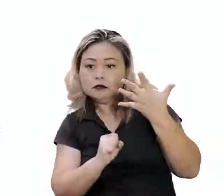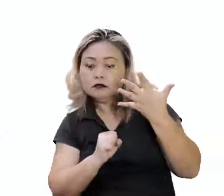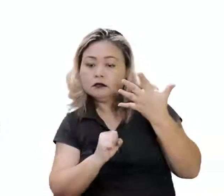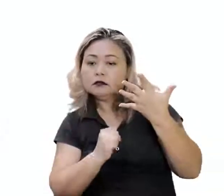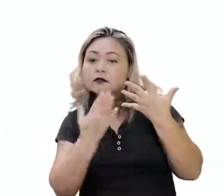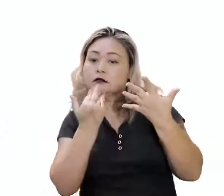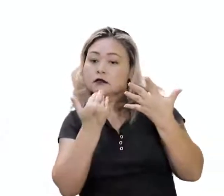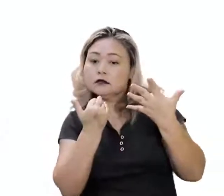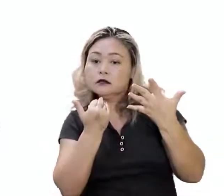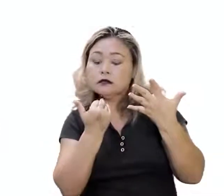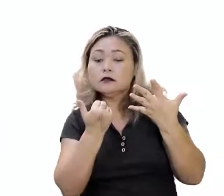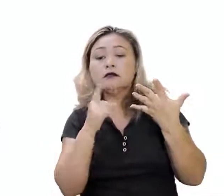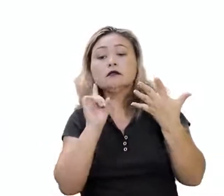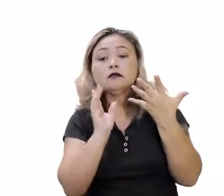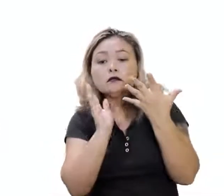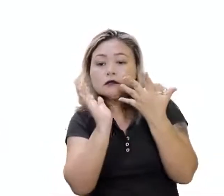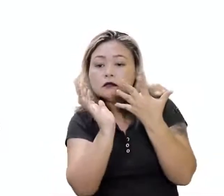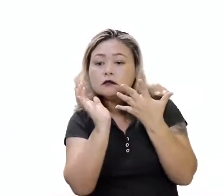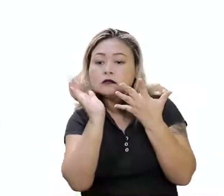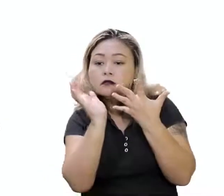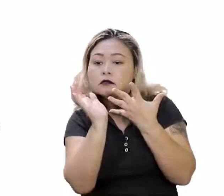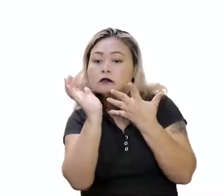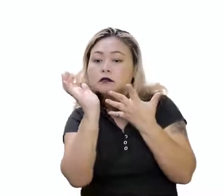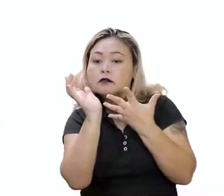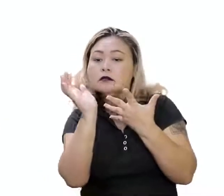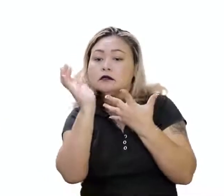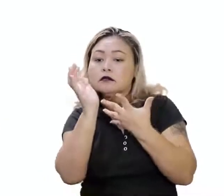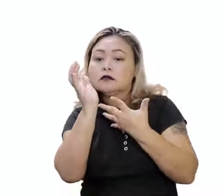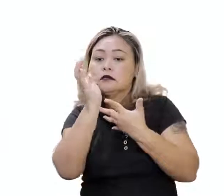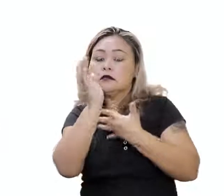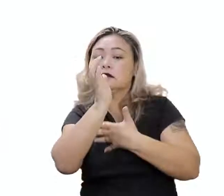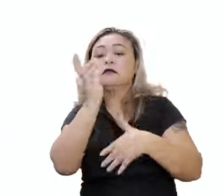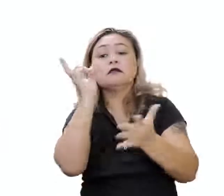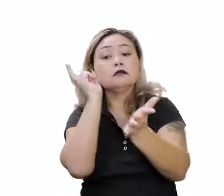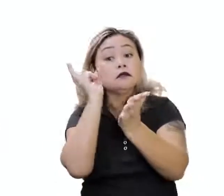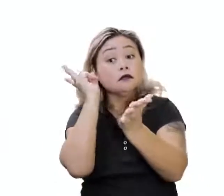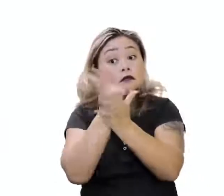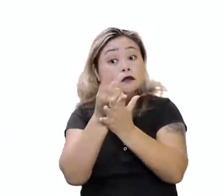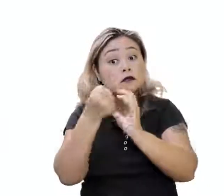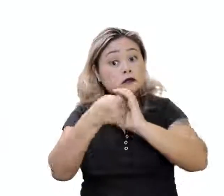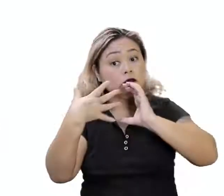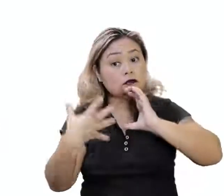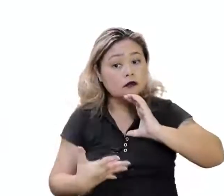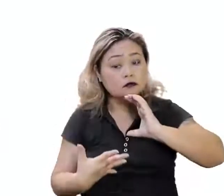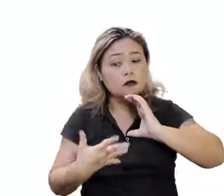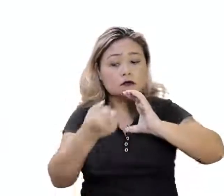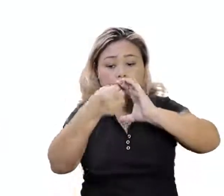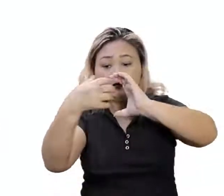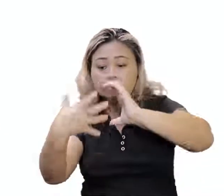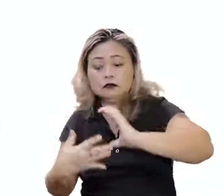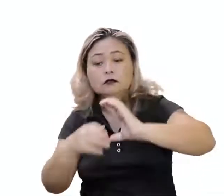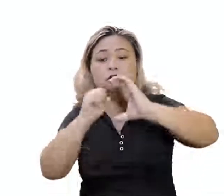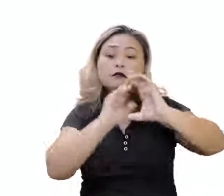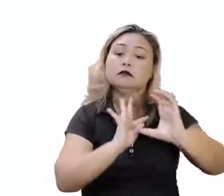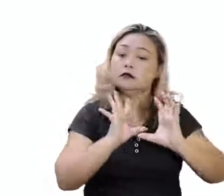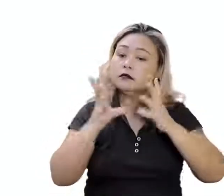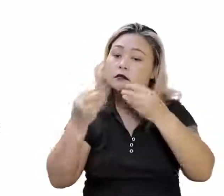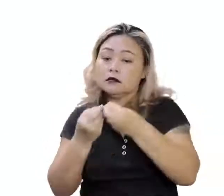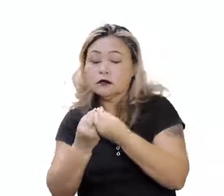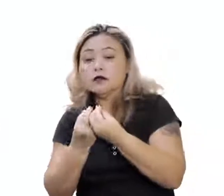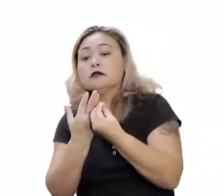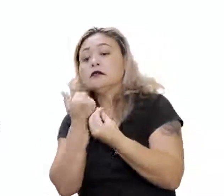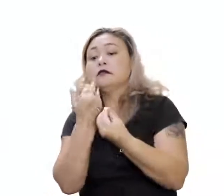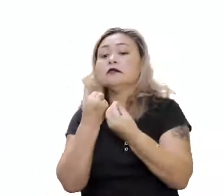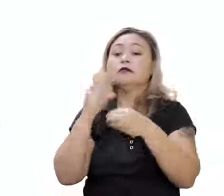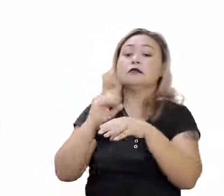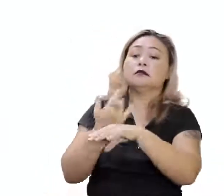alimentar. Em cada nível trófico existe um grupo de organismos com as mesmas características, ou seja, todos vão ser herbívoros, ou todos vão